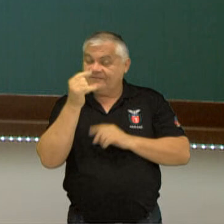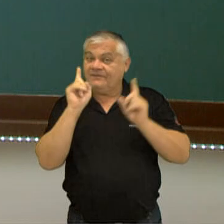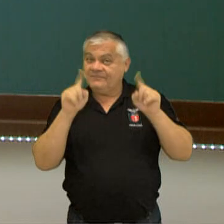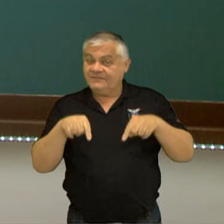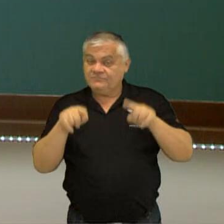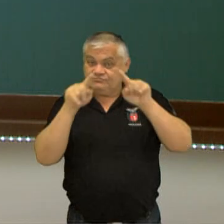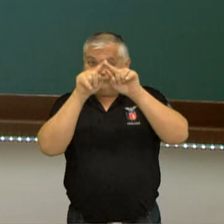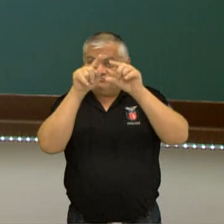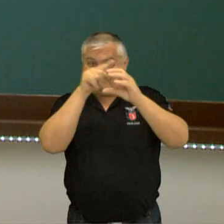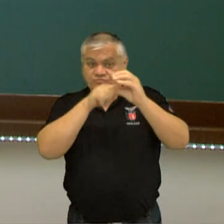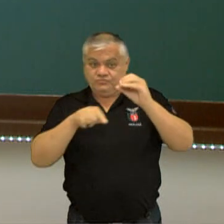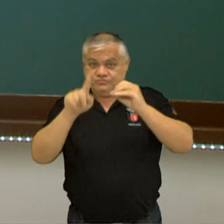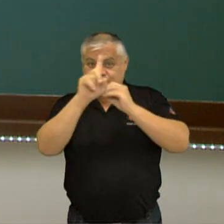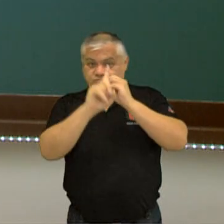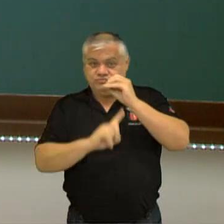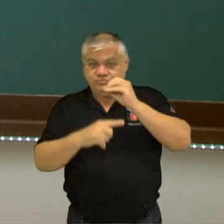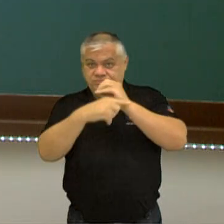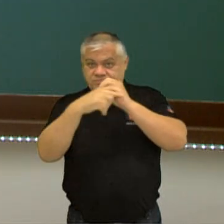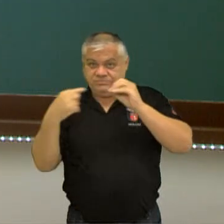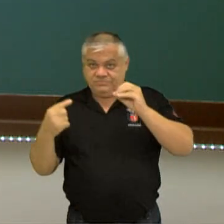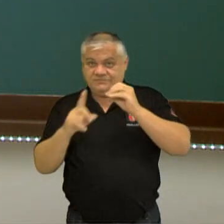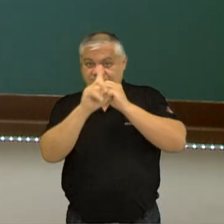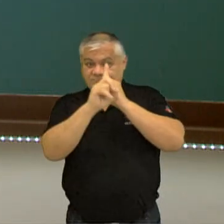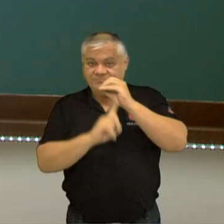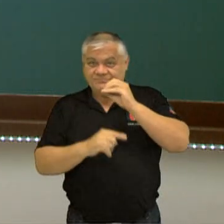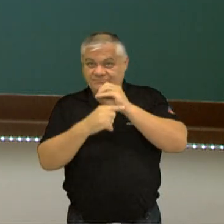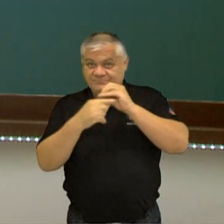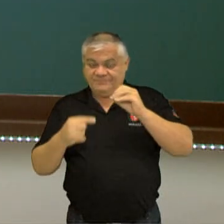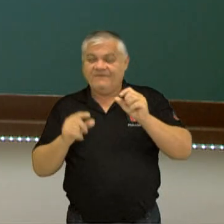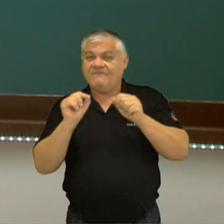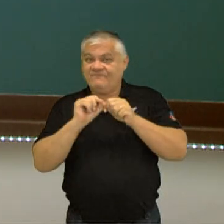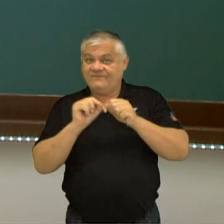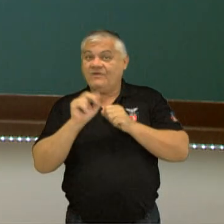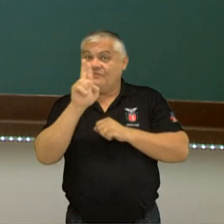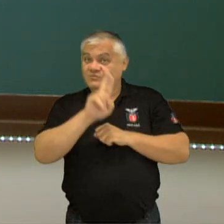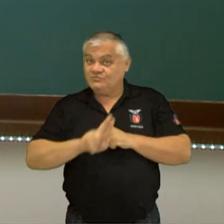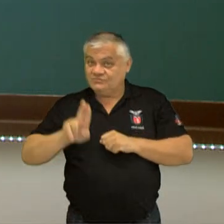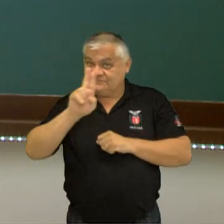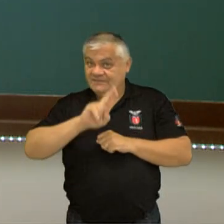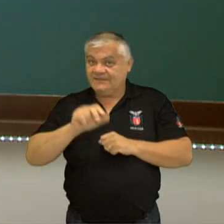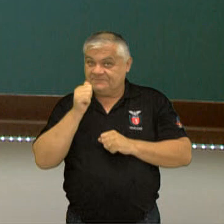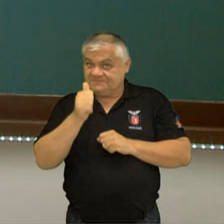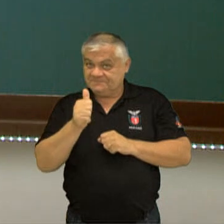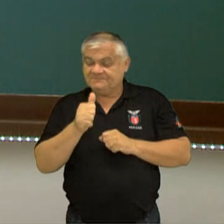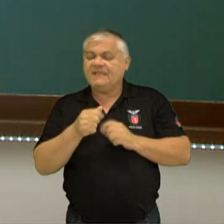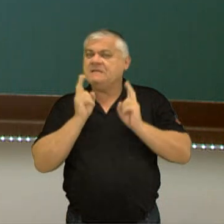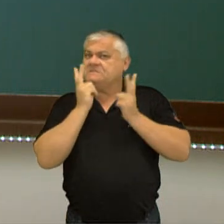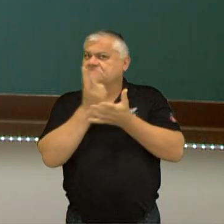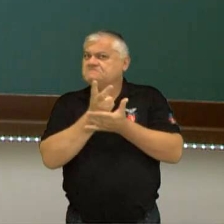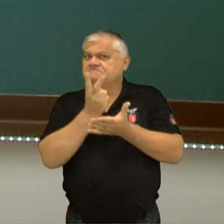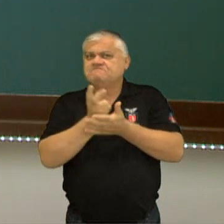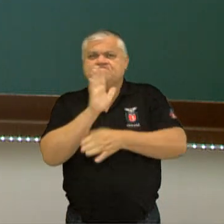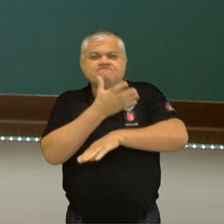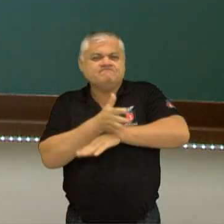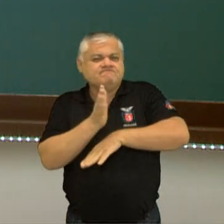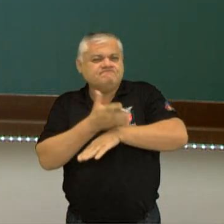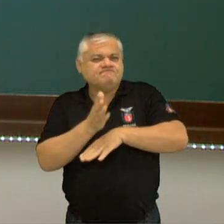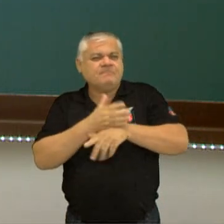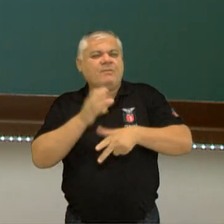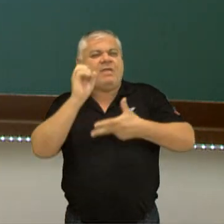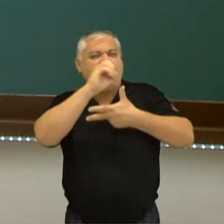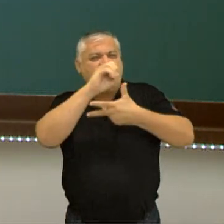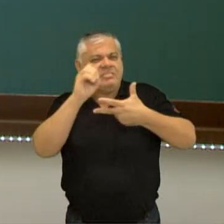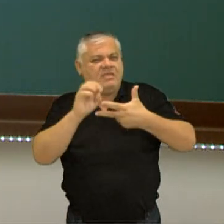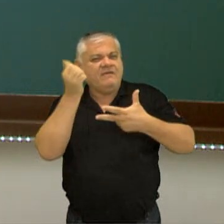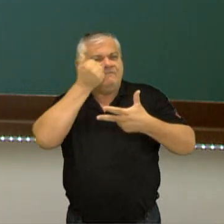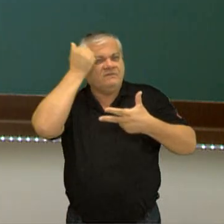um círculo com uma estrelinha no seu caderno, que a gente vai usar muito, tá? Tem muitos exercícios de Enem, de vestibular, que